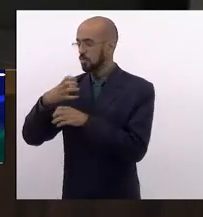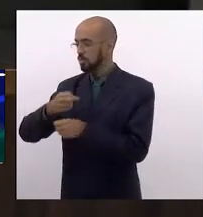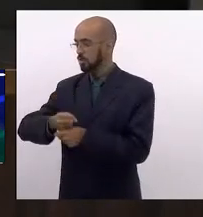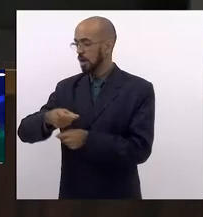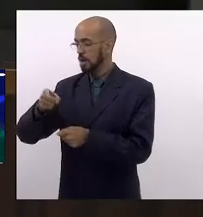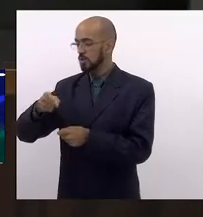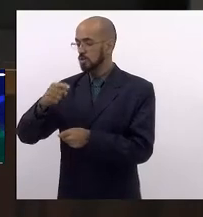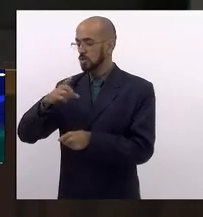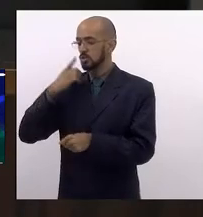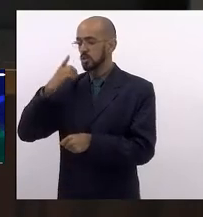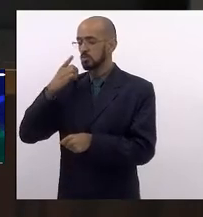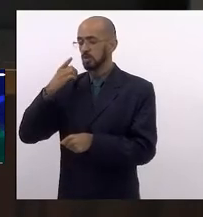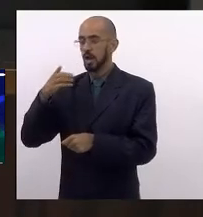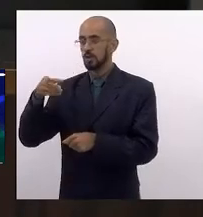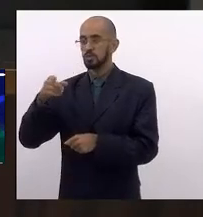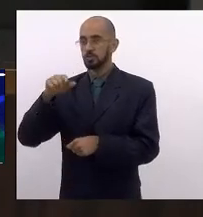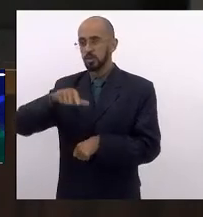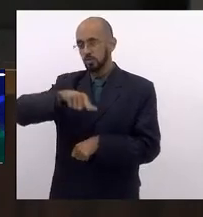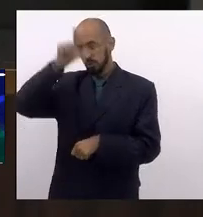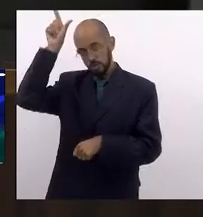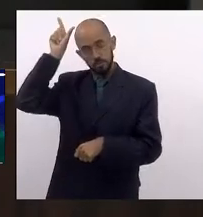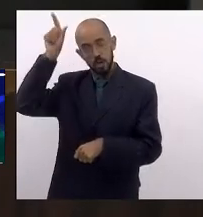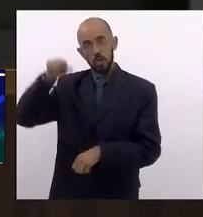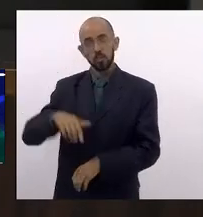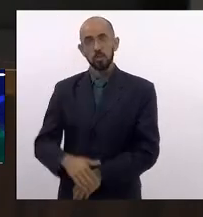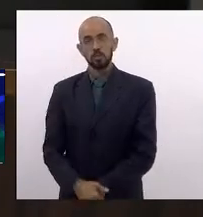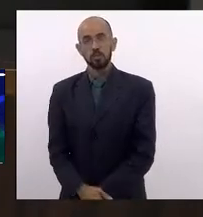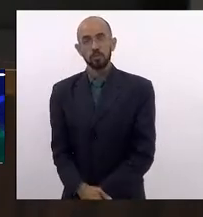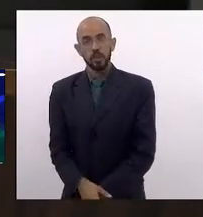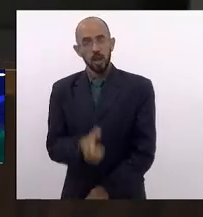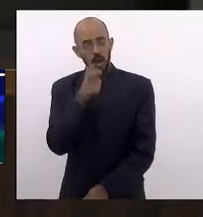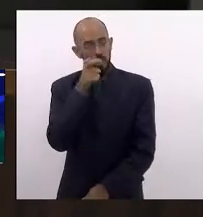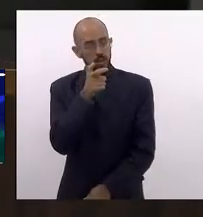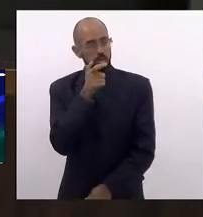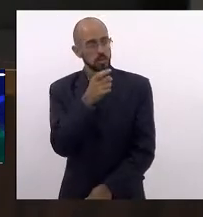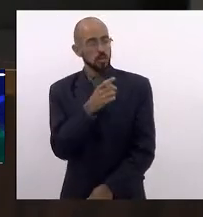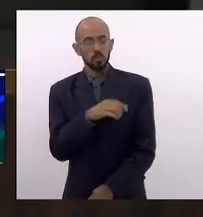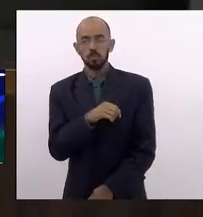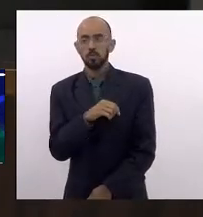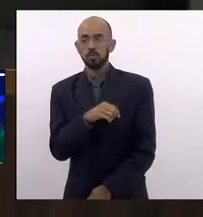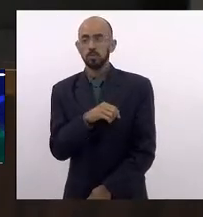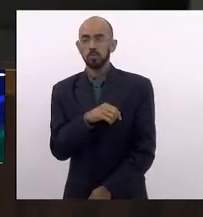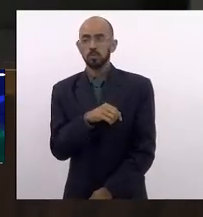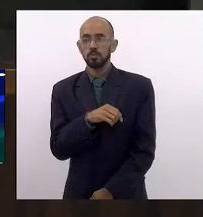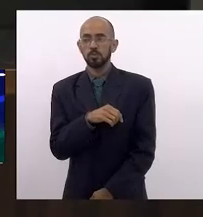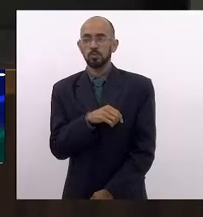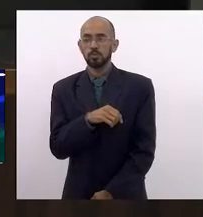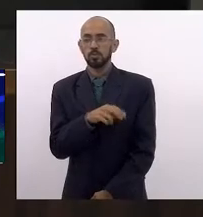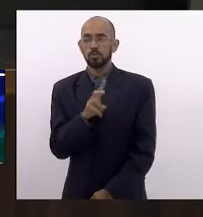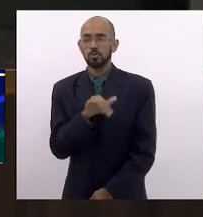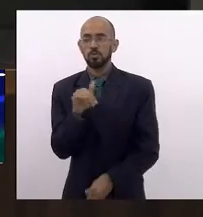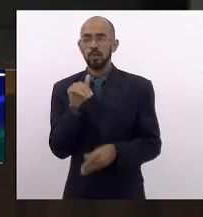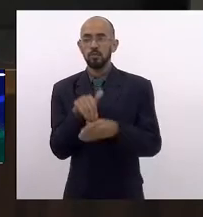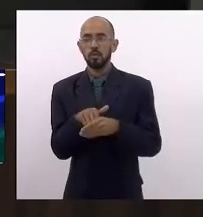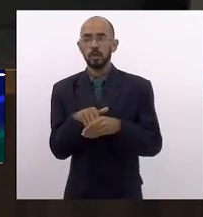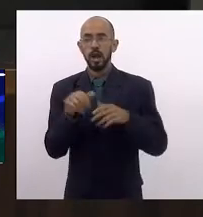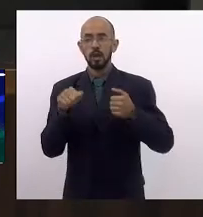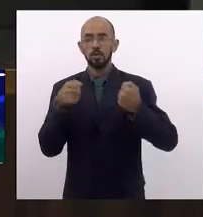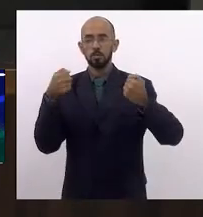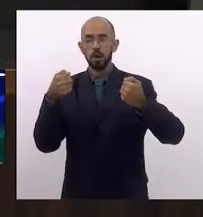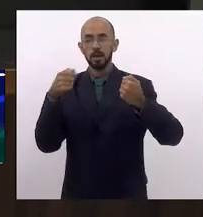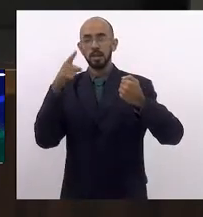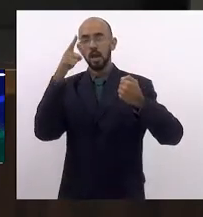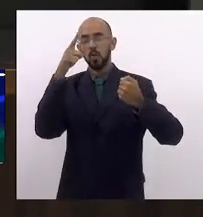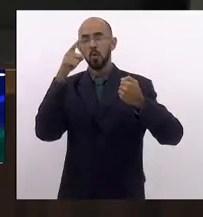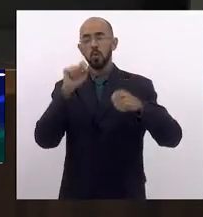medicação pedido pelo Deputado Luiz Paulo Atenção senhores parlamentares vamos votar no painel